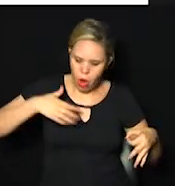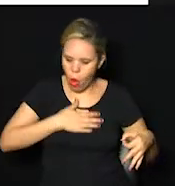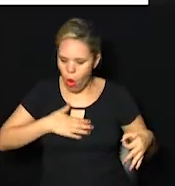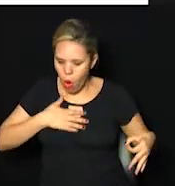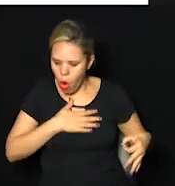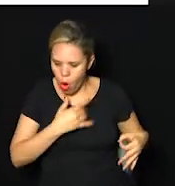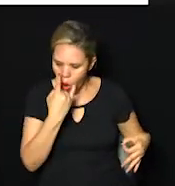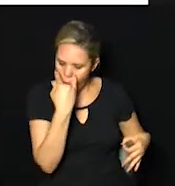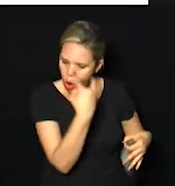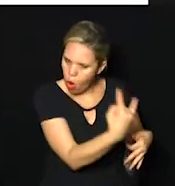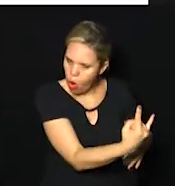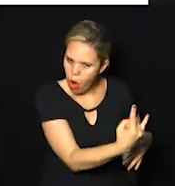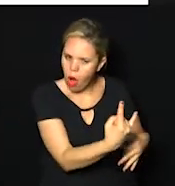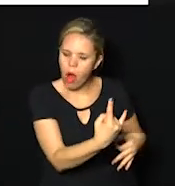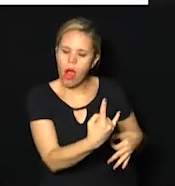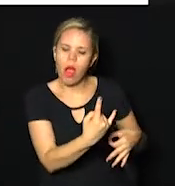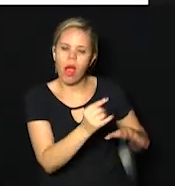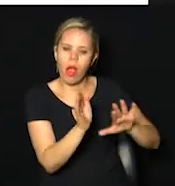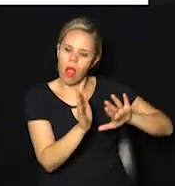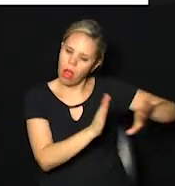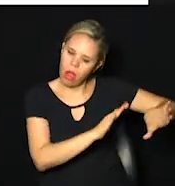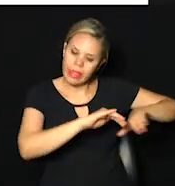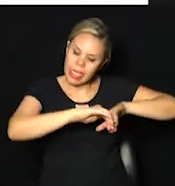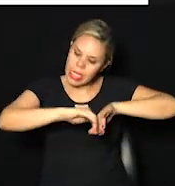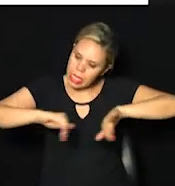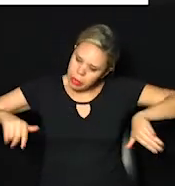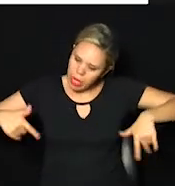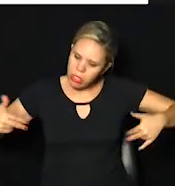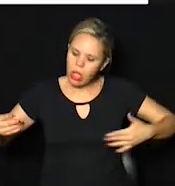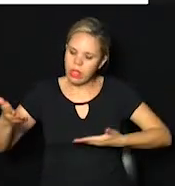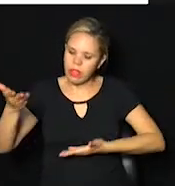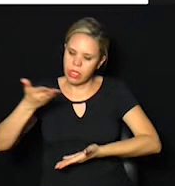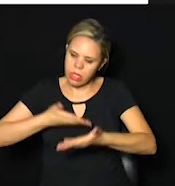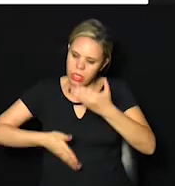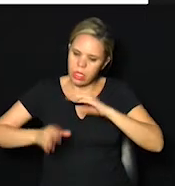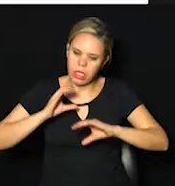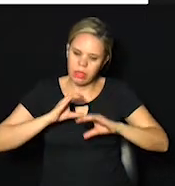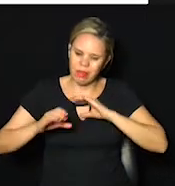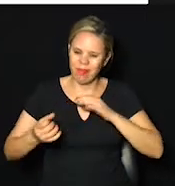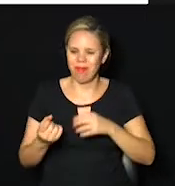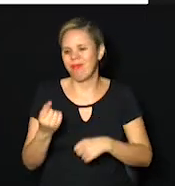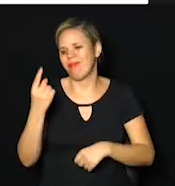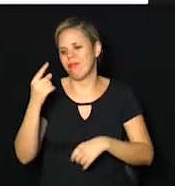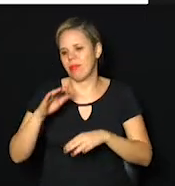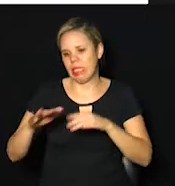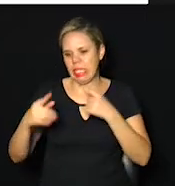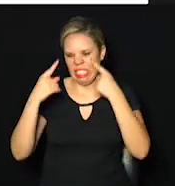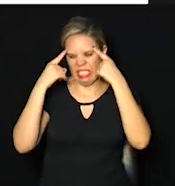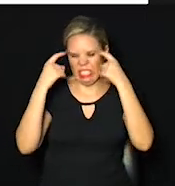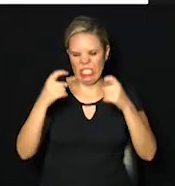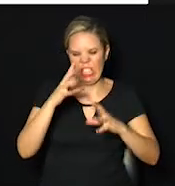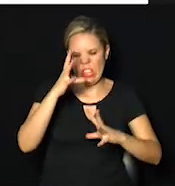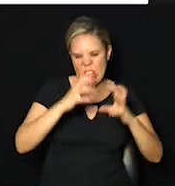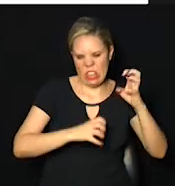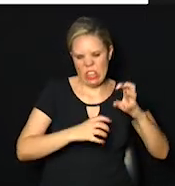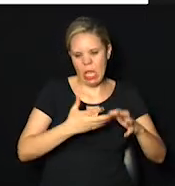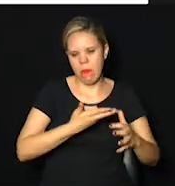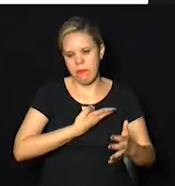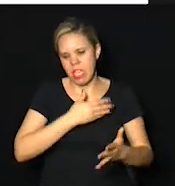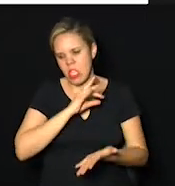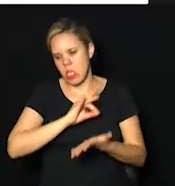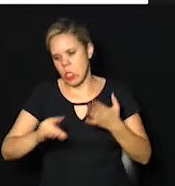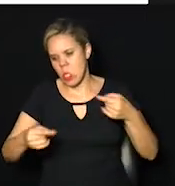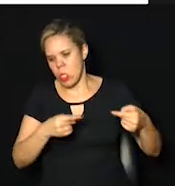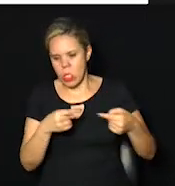muito, aquilo que você gosta de interagir, às vezes, de forma meio violenta com os amigos, com os inimigos, com os